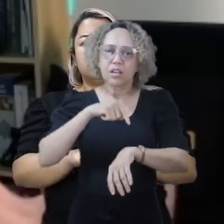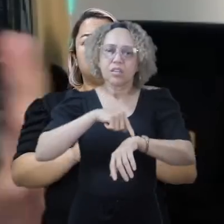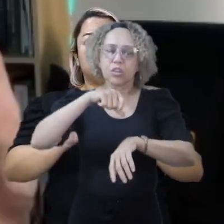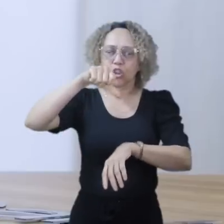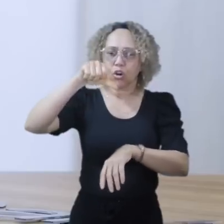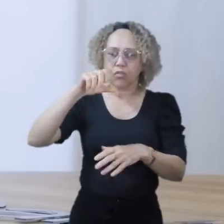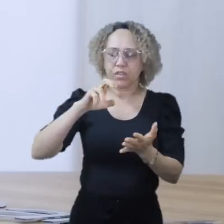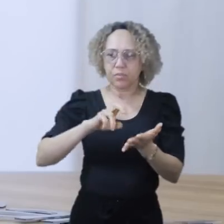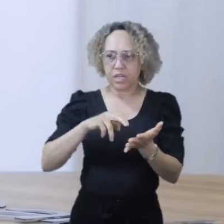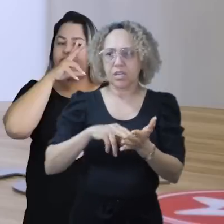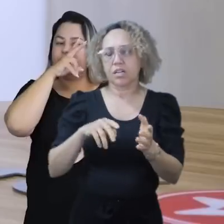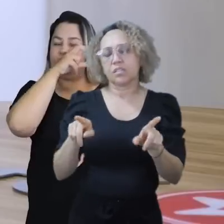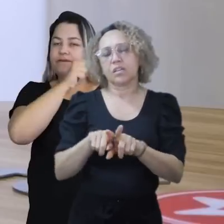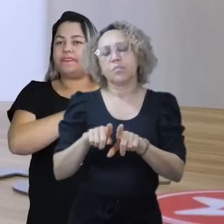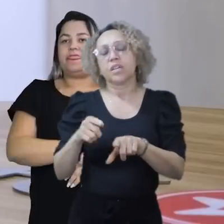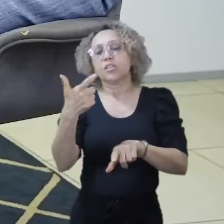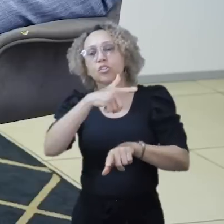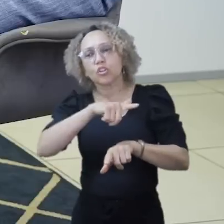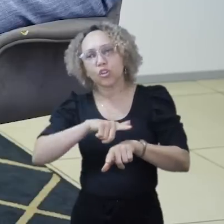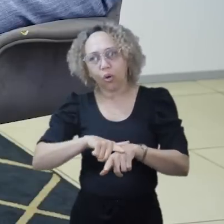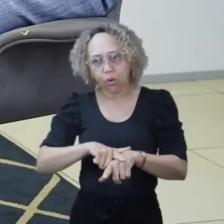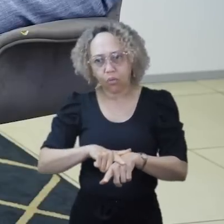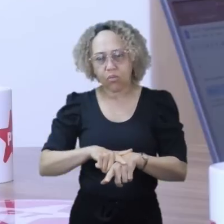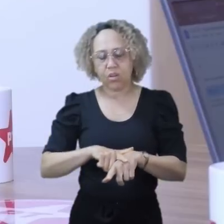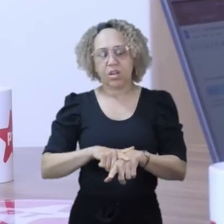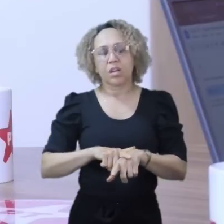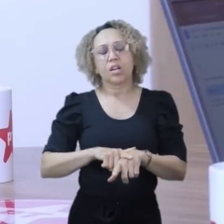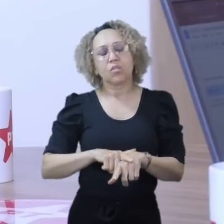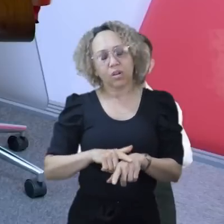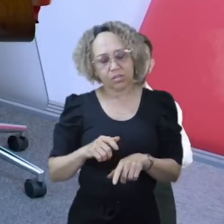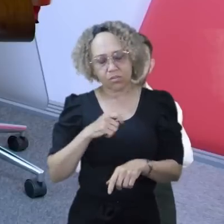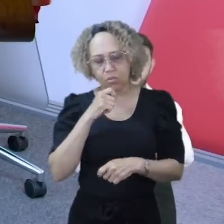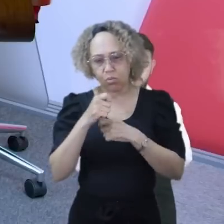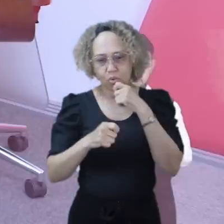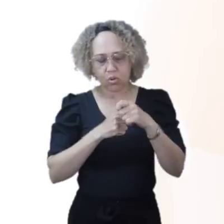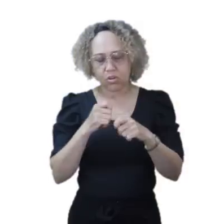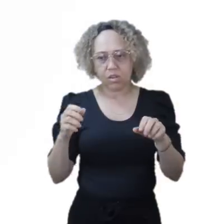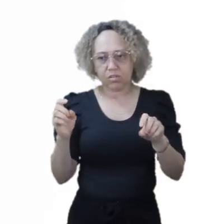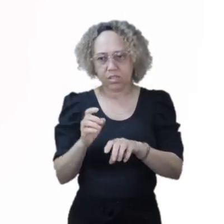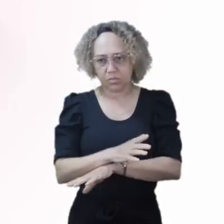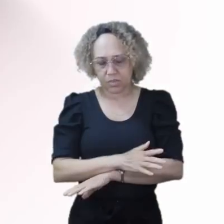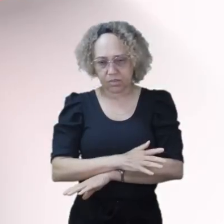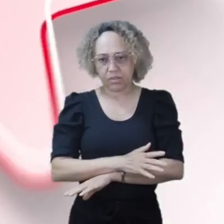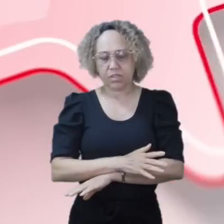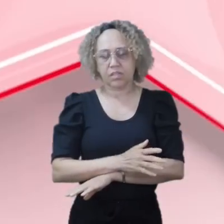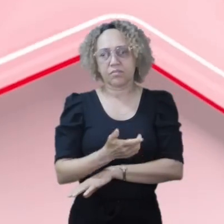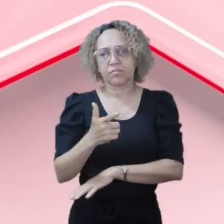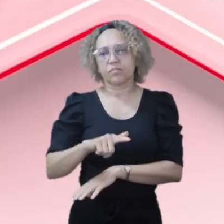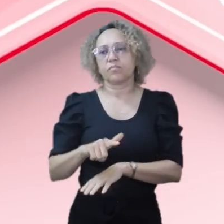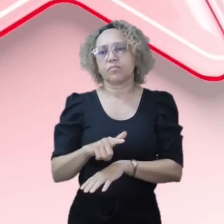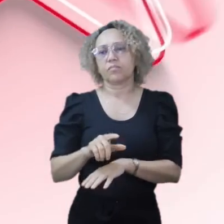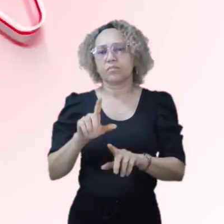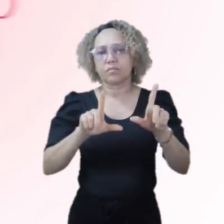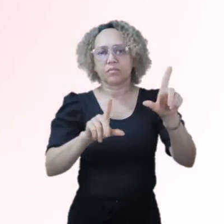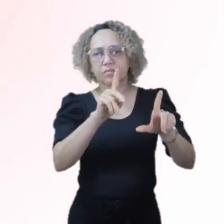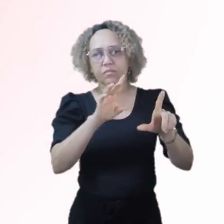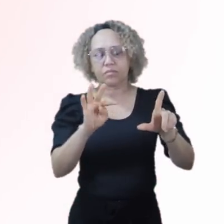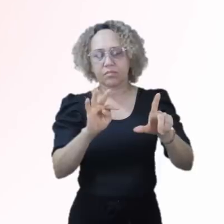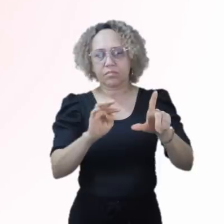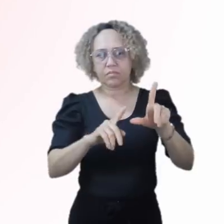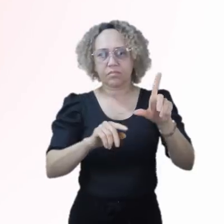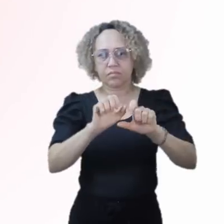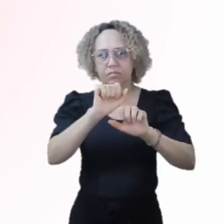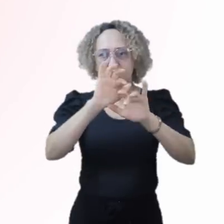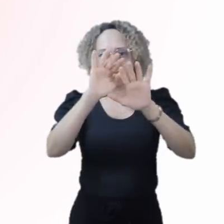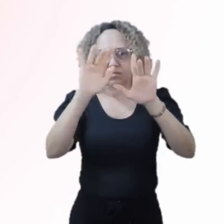manhã. Ou confira a reapresentação logo após a reprise do jornal PT Brasil. TV PT. Aqui brilha uma